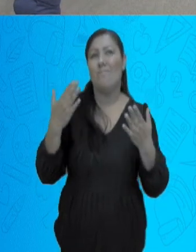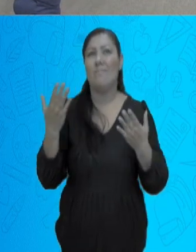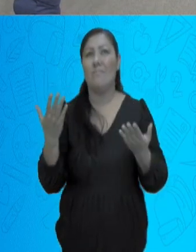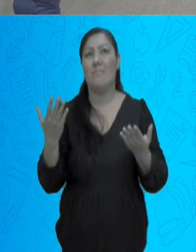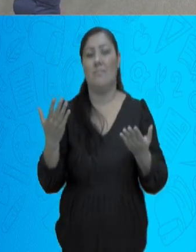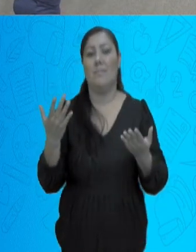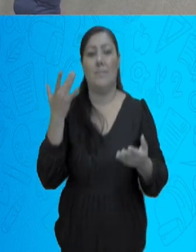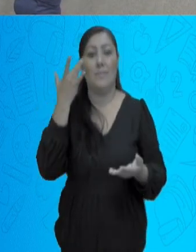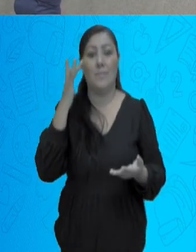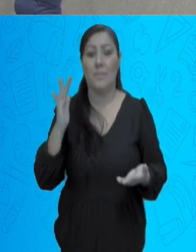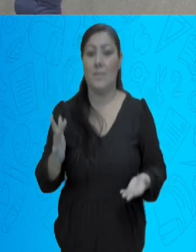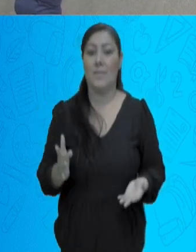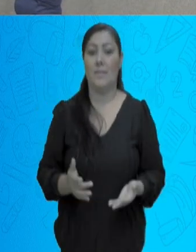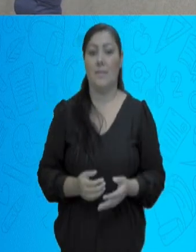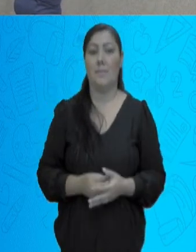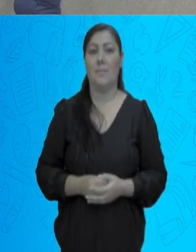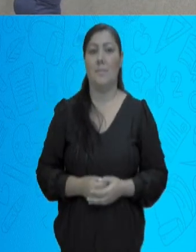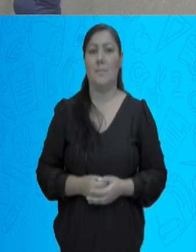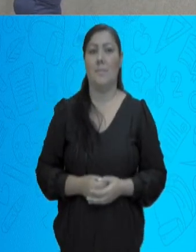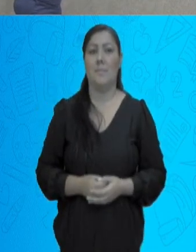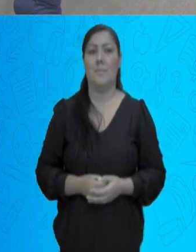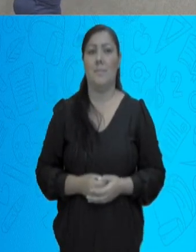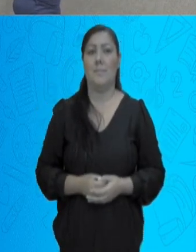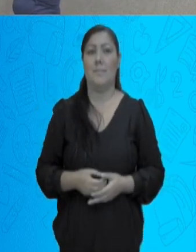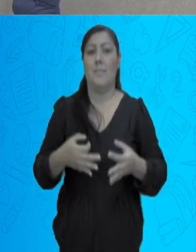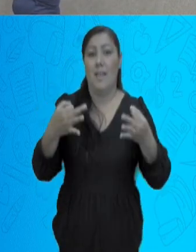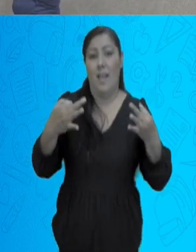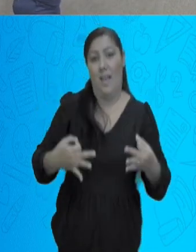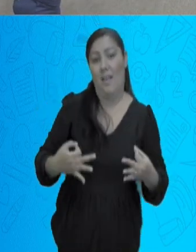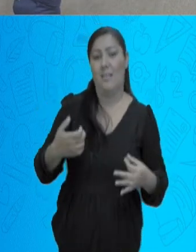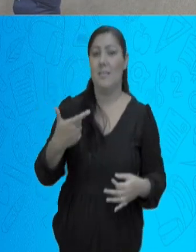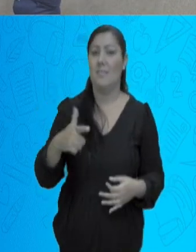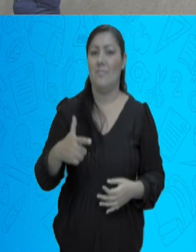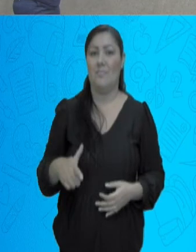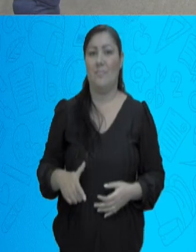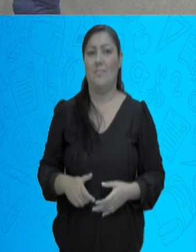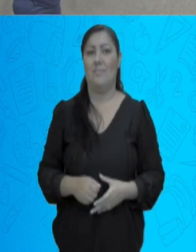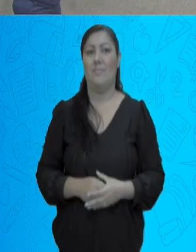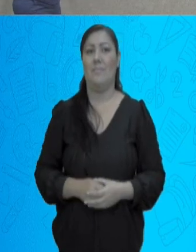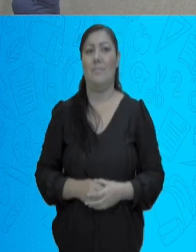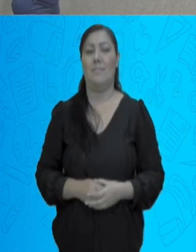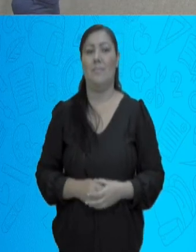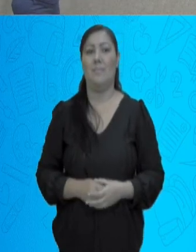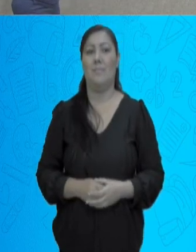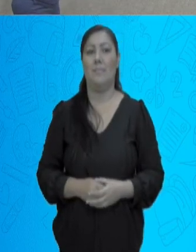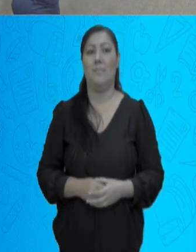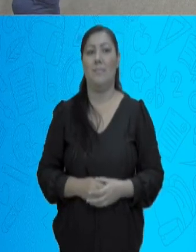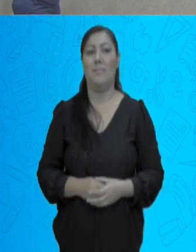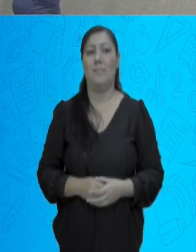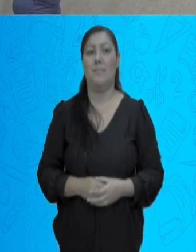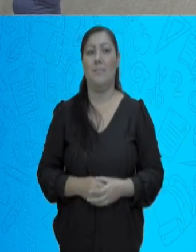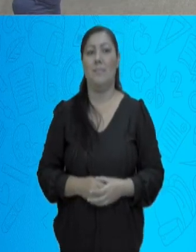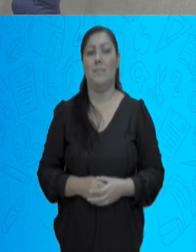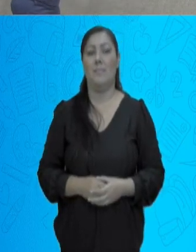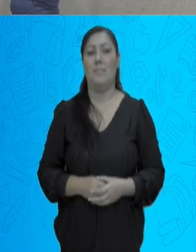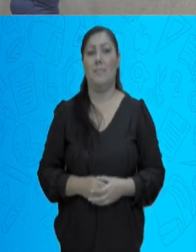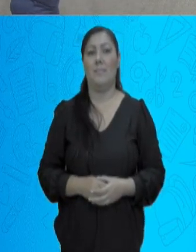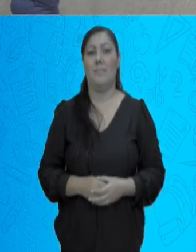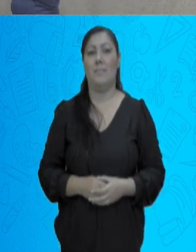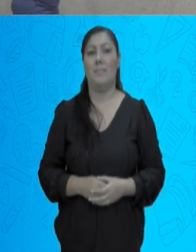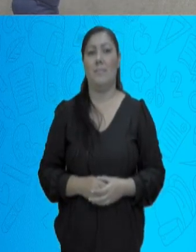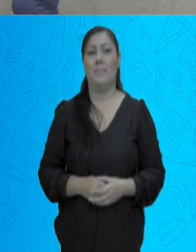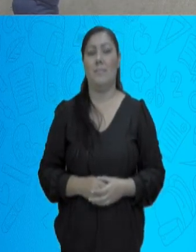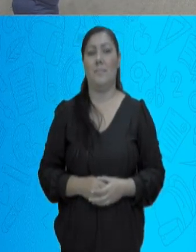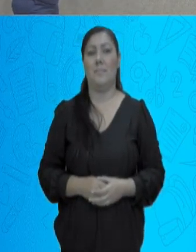o queira, tá? Se eu o quisesse, quando eu o